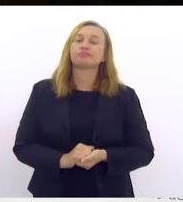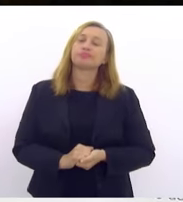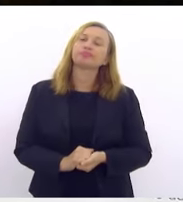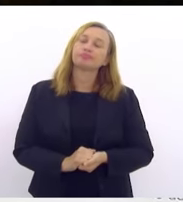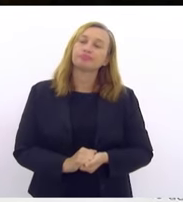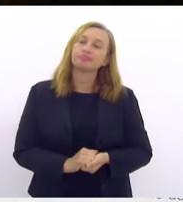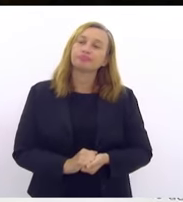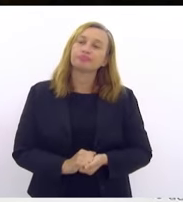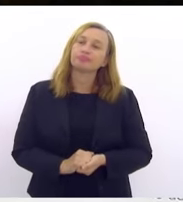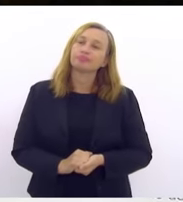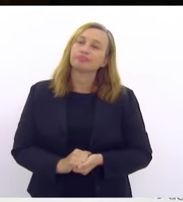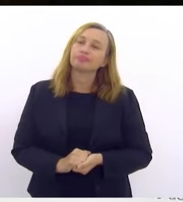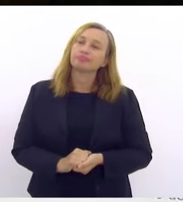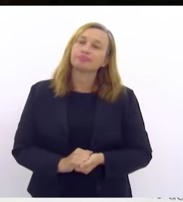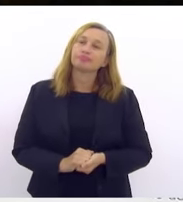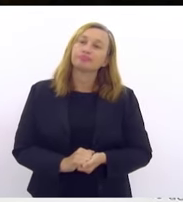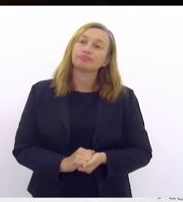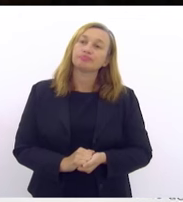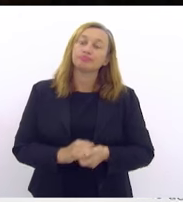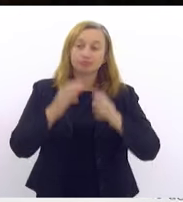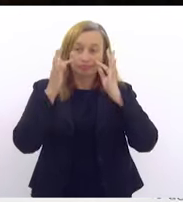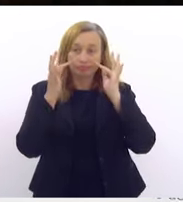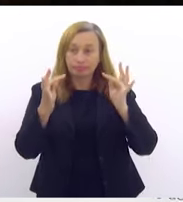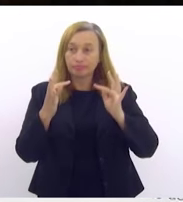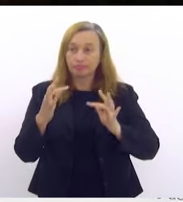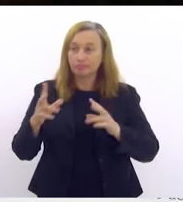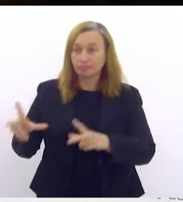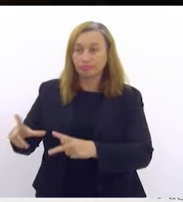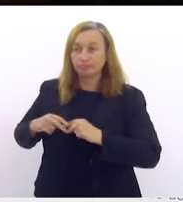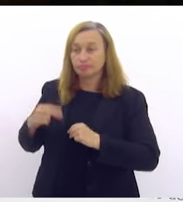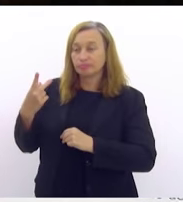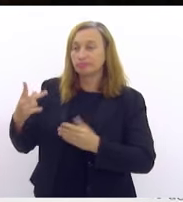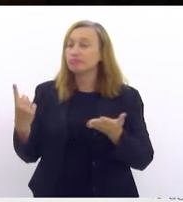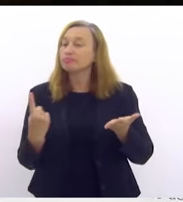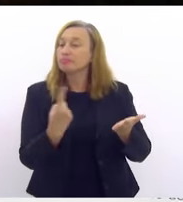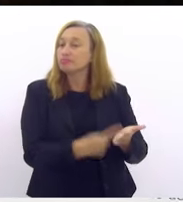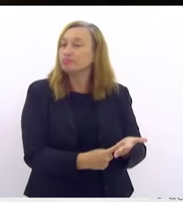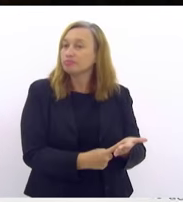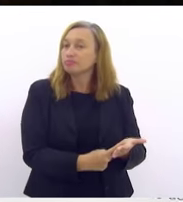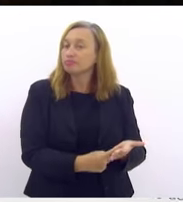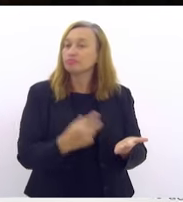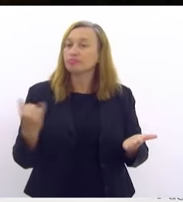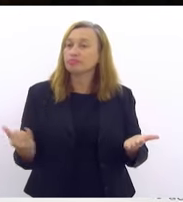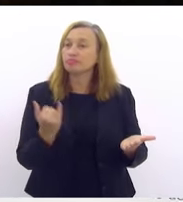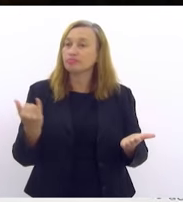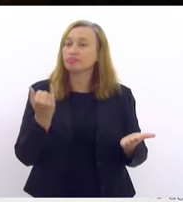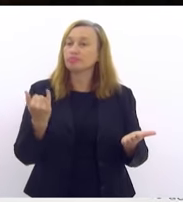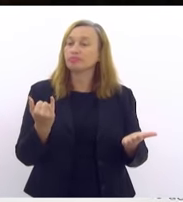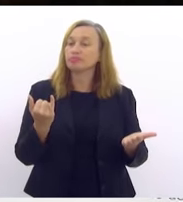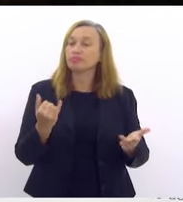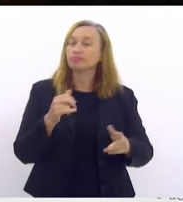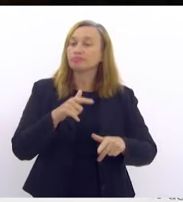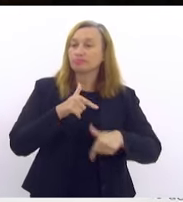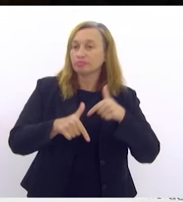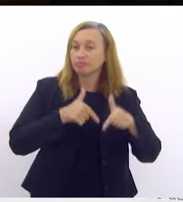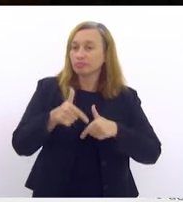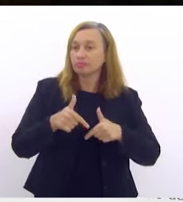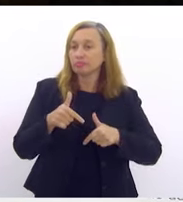do Estado do Rio de Janeiro é um testemunho merecido do seu compromisso excepcional com a causa